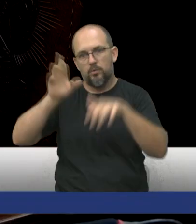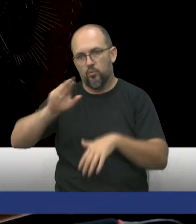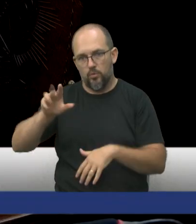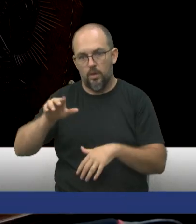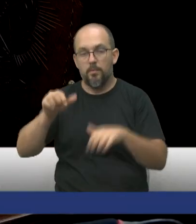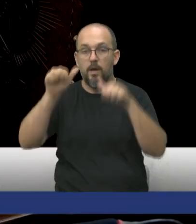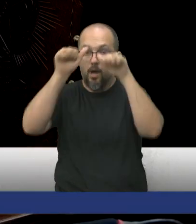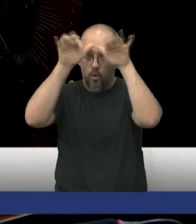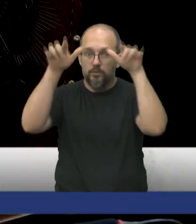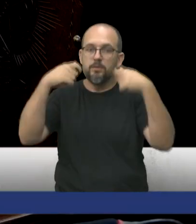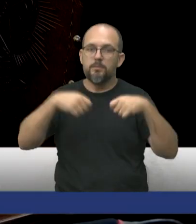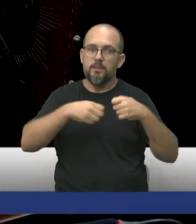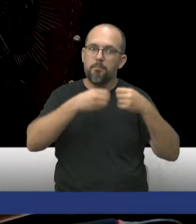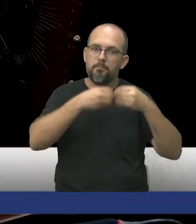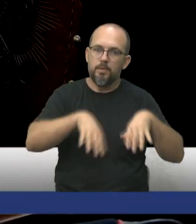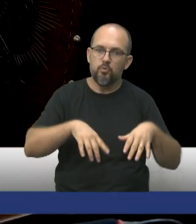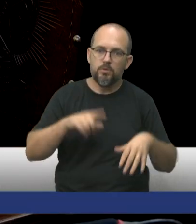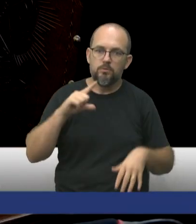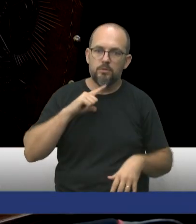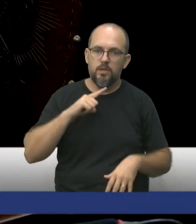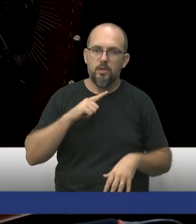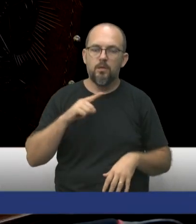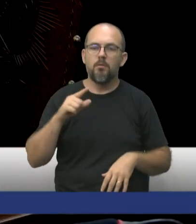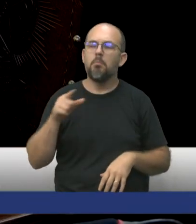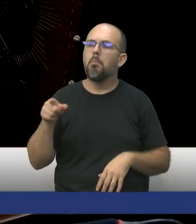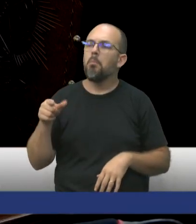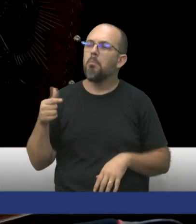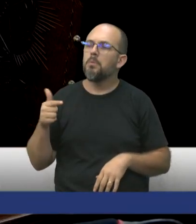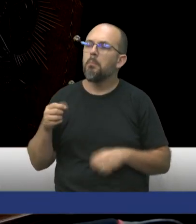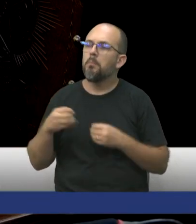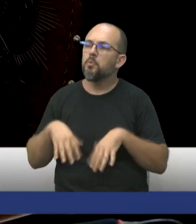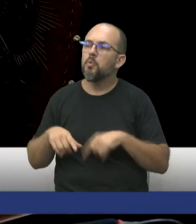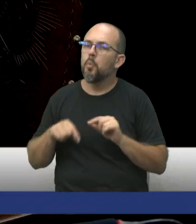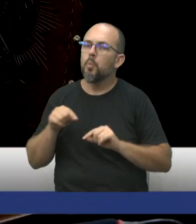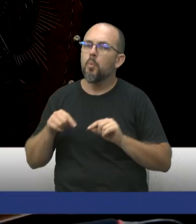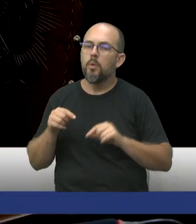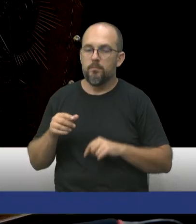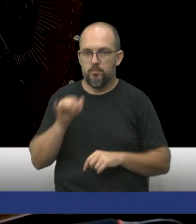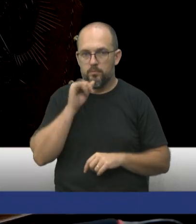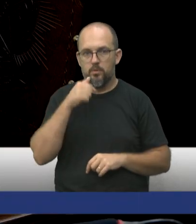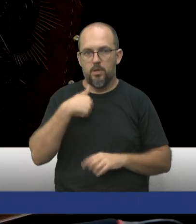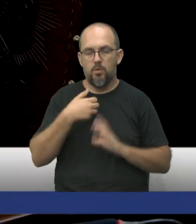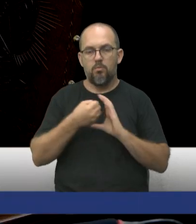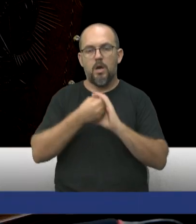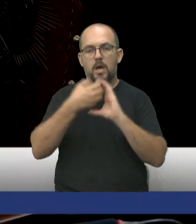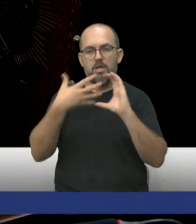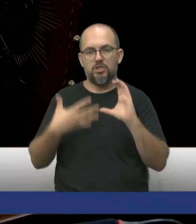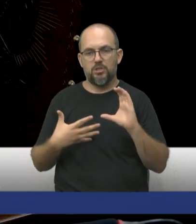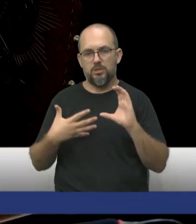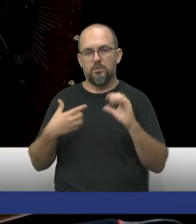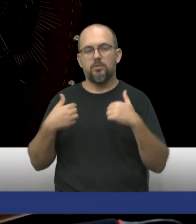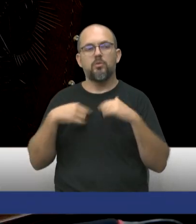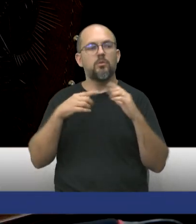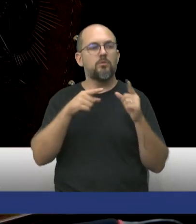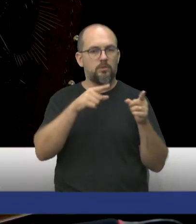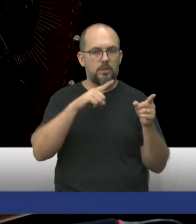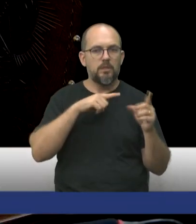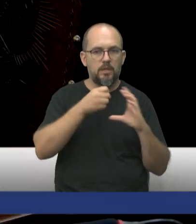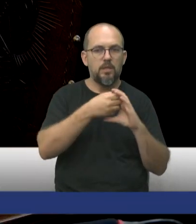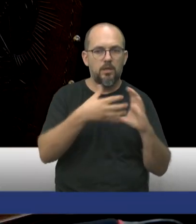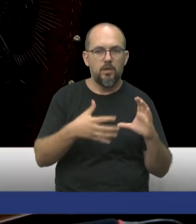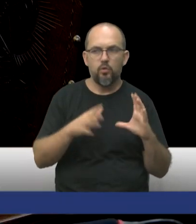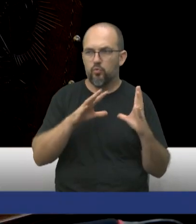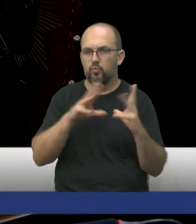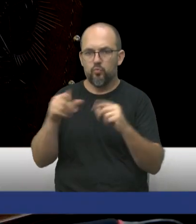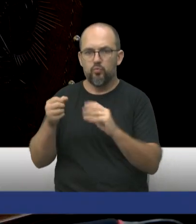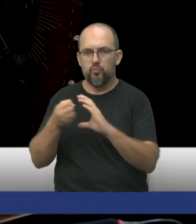discorda? Né? Qual o prejuízo que a pessoa tem? Então, eu tenho característica autística, você tem, todo mundo tem. Então, vamos